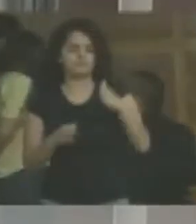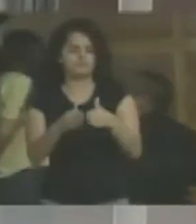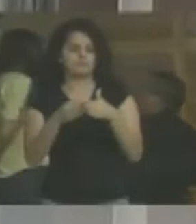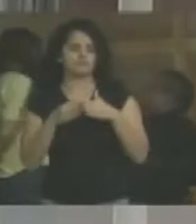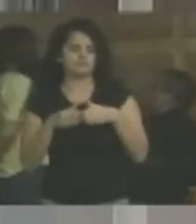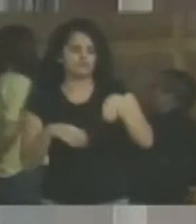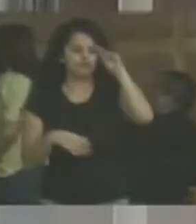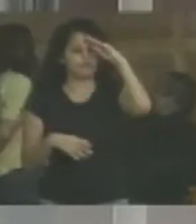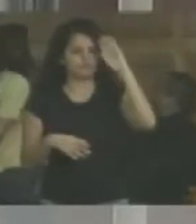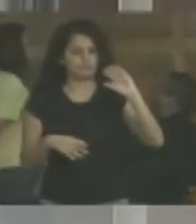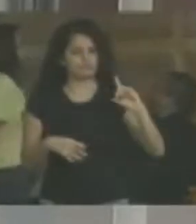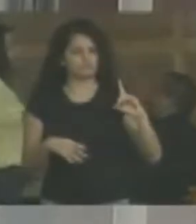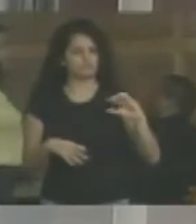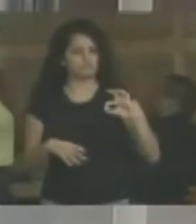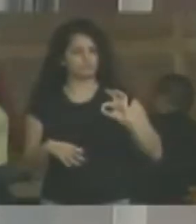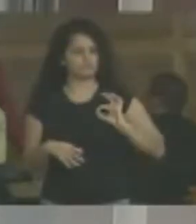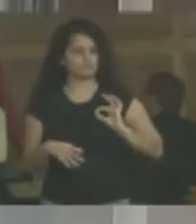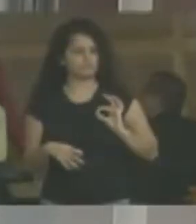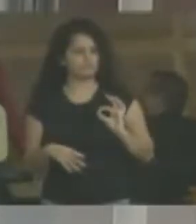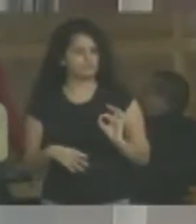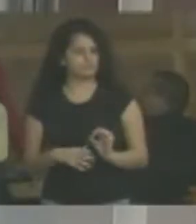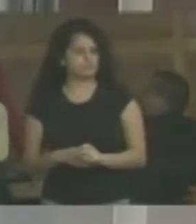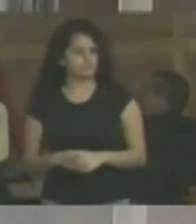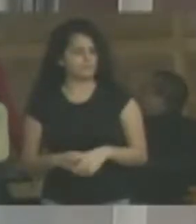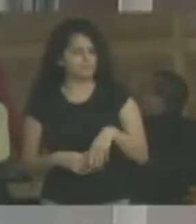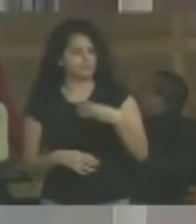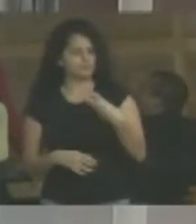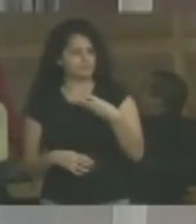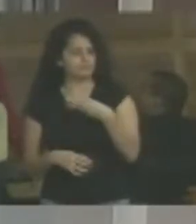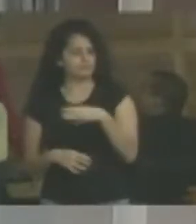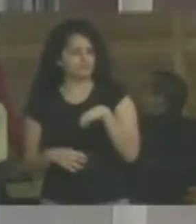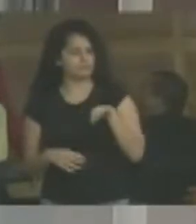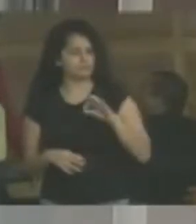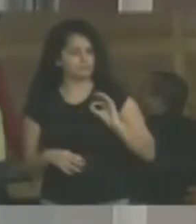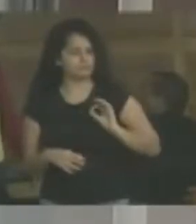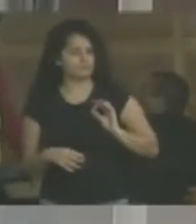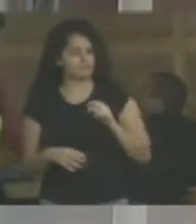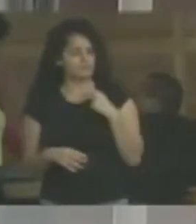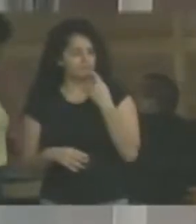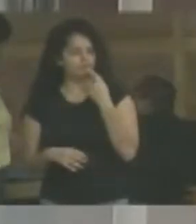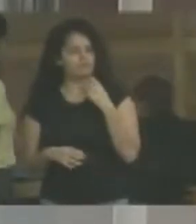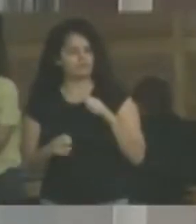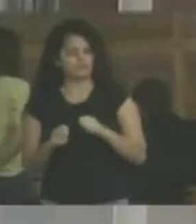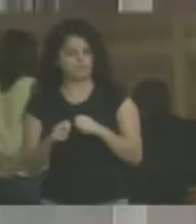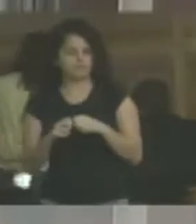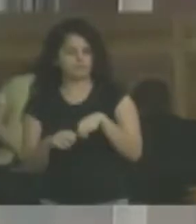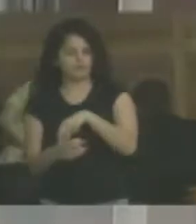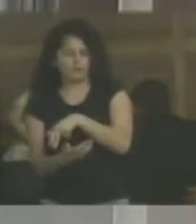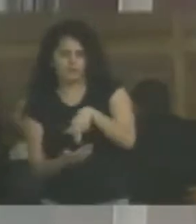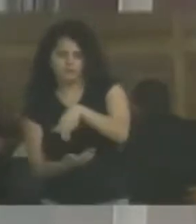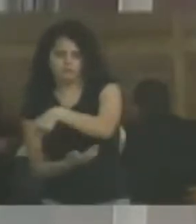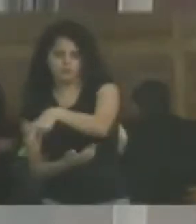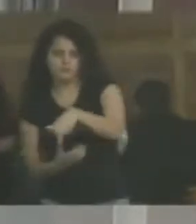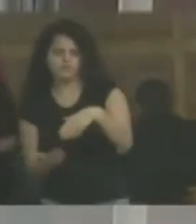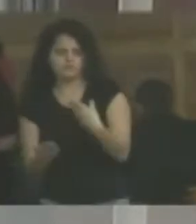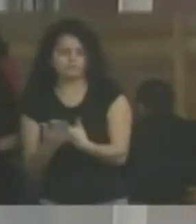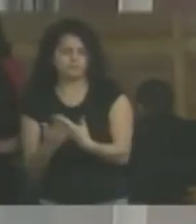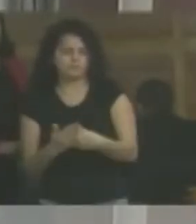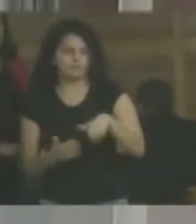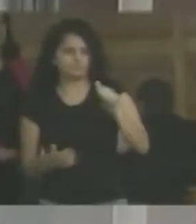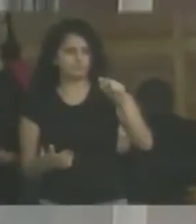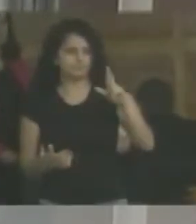Mauro Silva de Oliveira, comandante do 33º Batalhão, e que garantiu que faria a ronda na escola Aurea